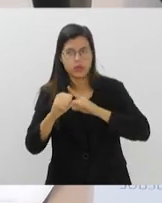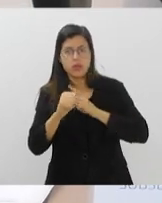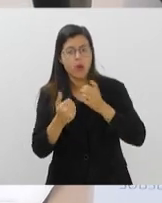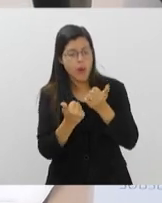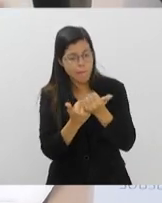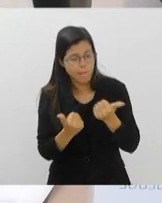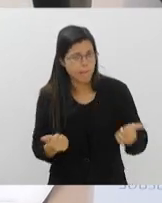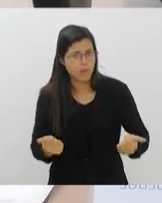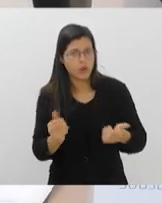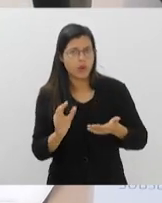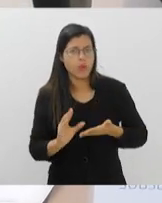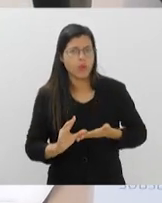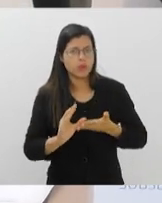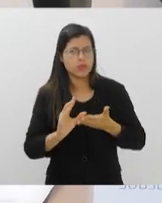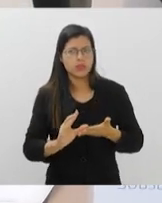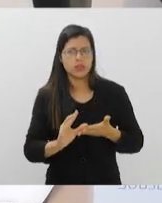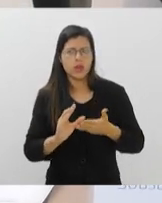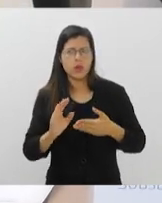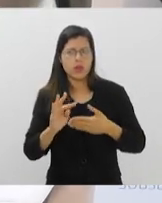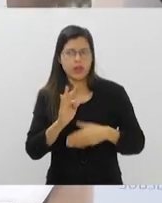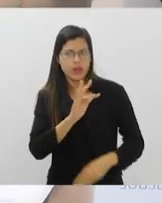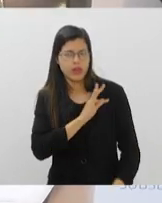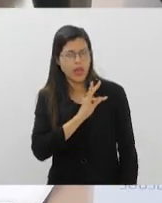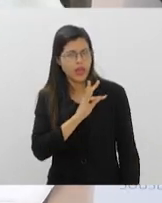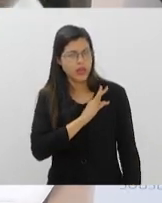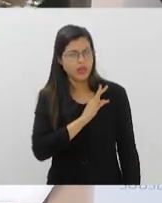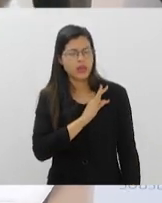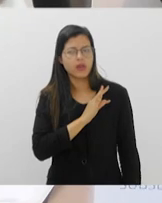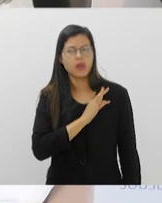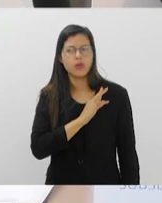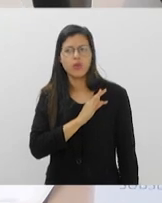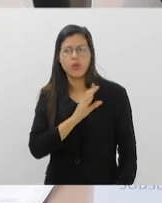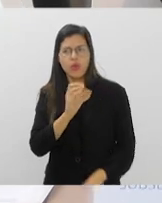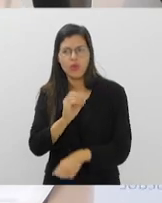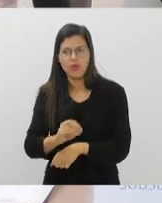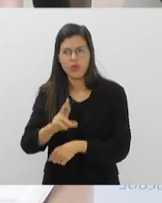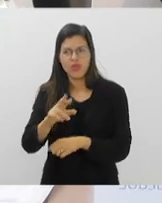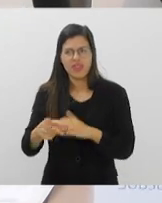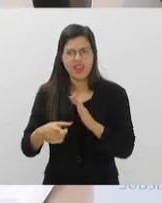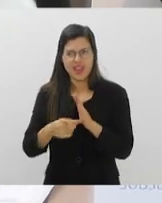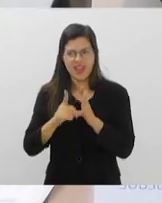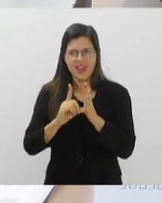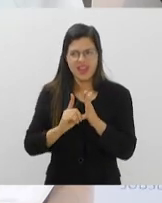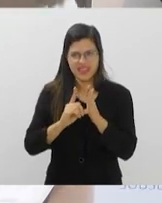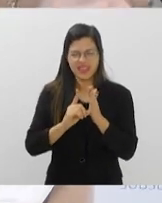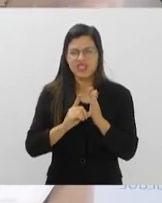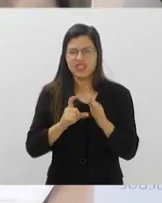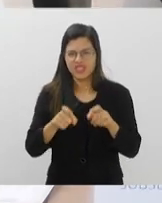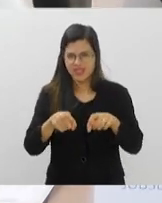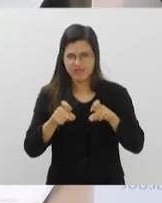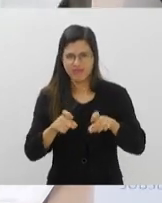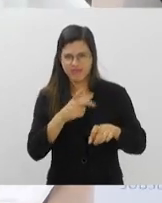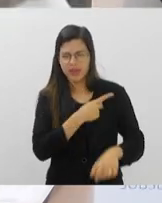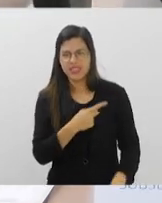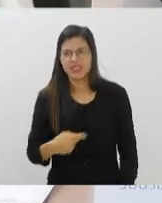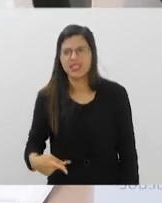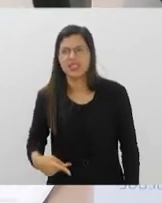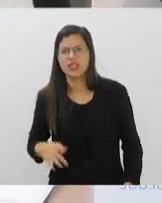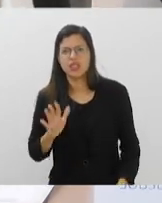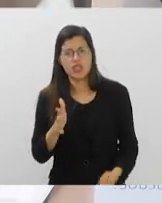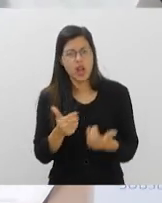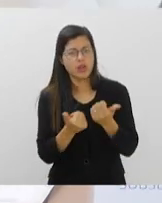conselhos suporte eh técnico o doutor antes de se tornar Presidente o s já estava dando o suporte